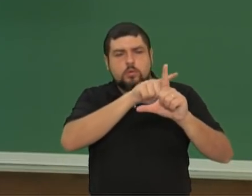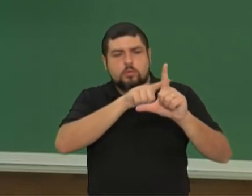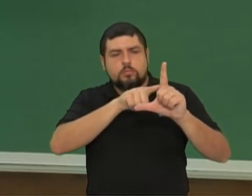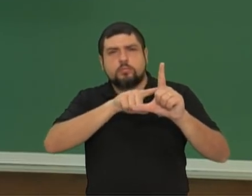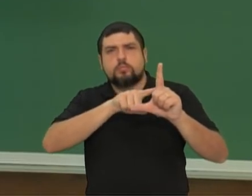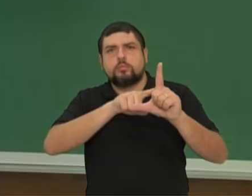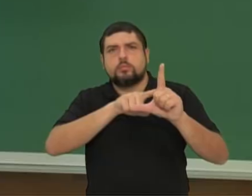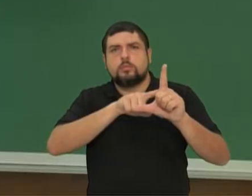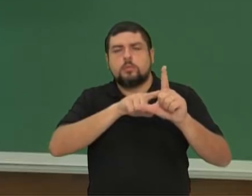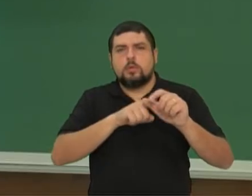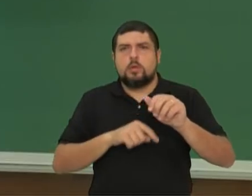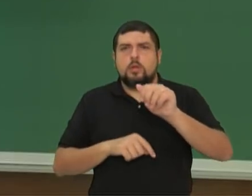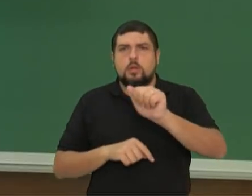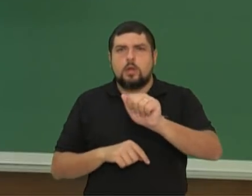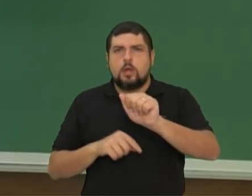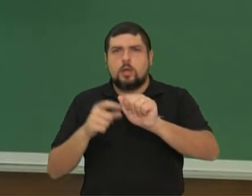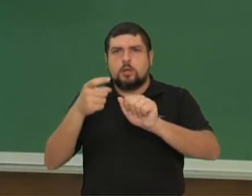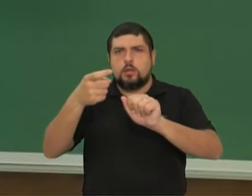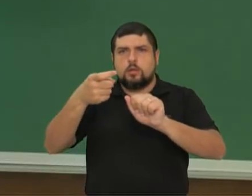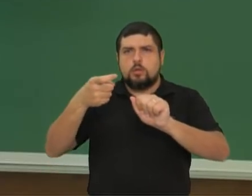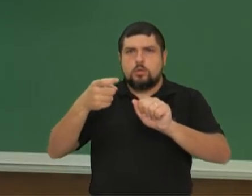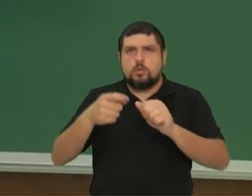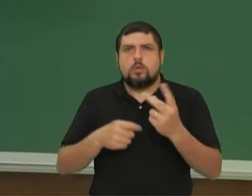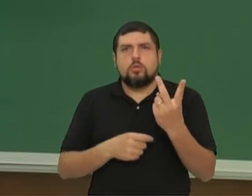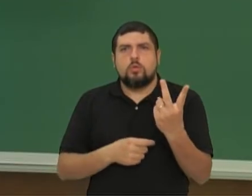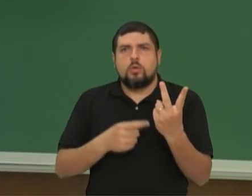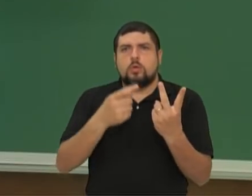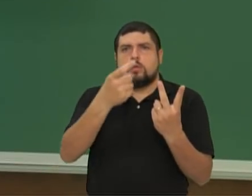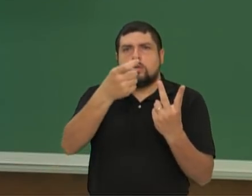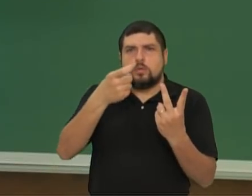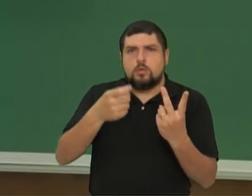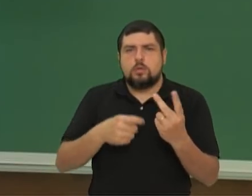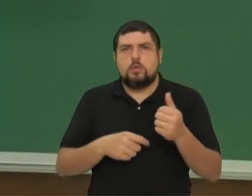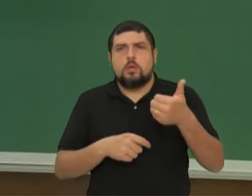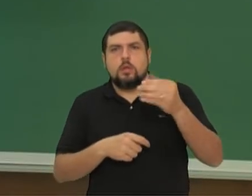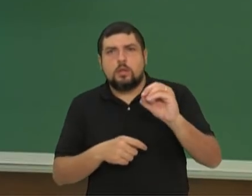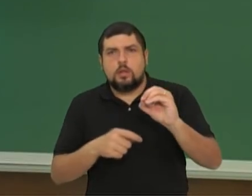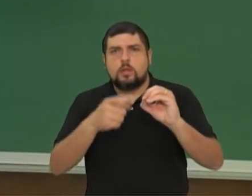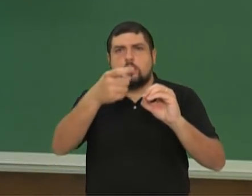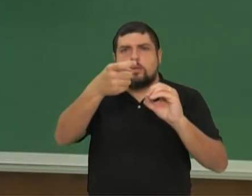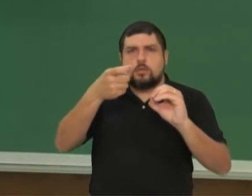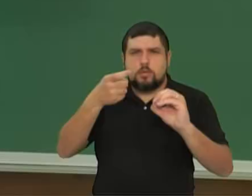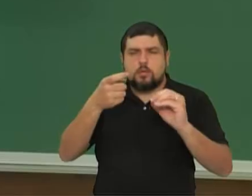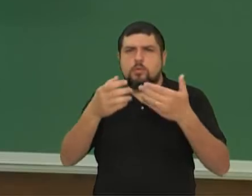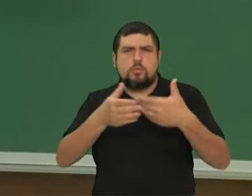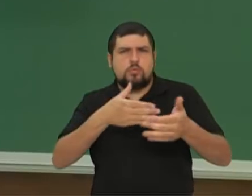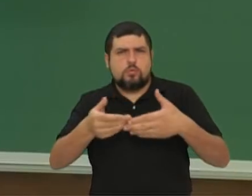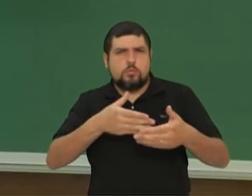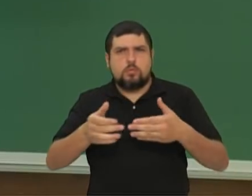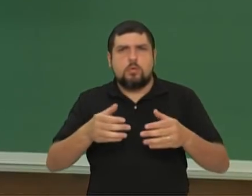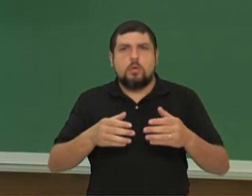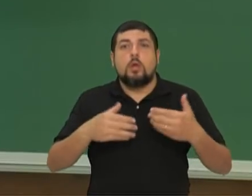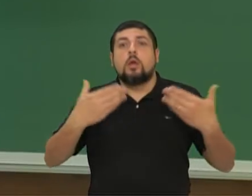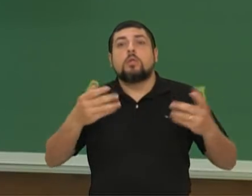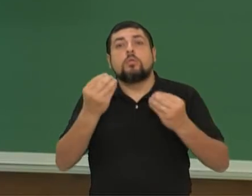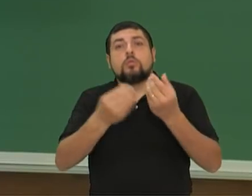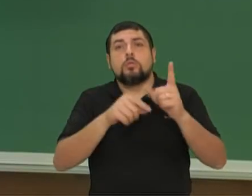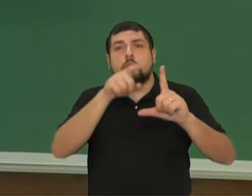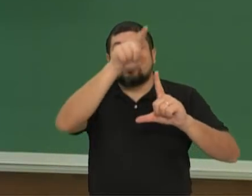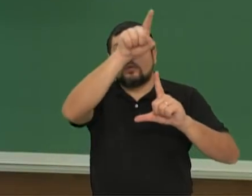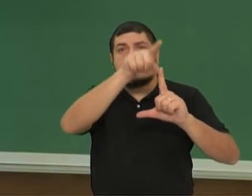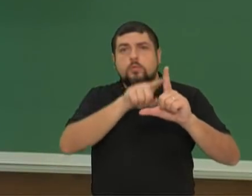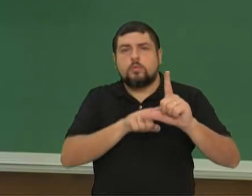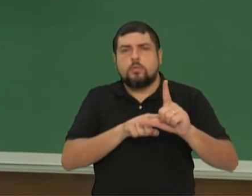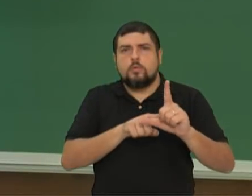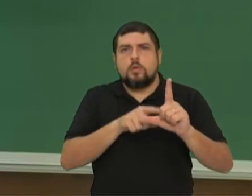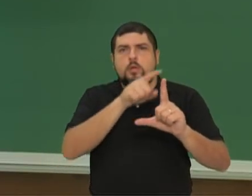né? A elevado a x, 2 elevado a x, 5 elevado a x, 10 elevado a x. Então, todos vão passar